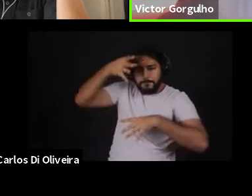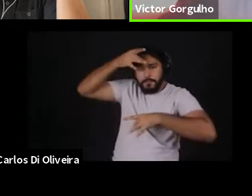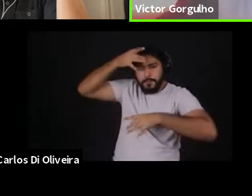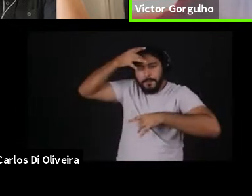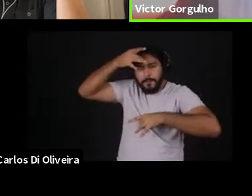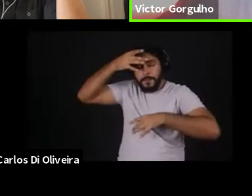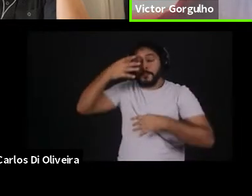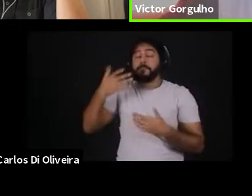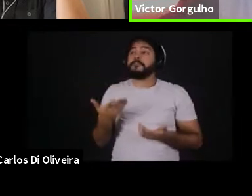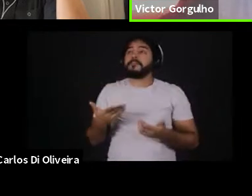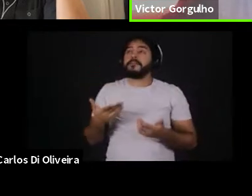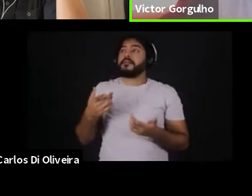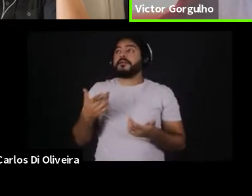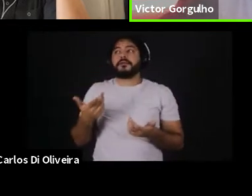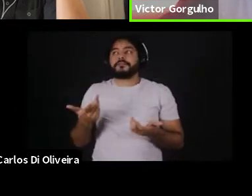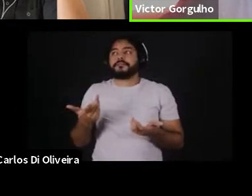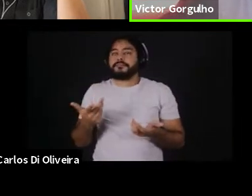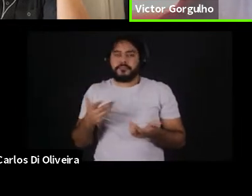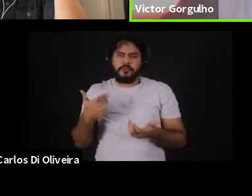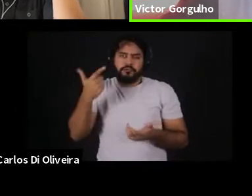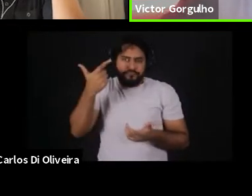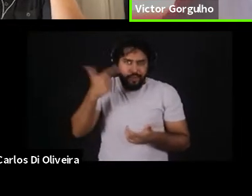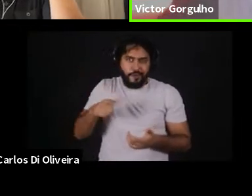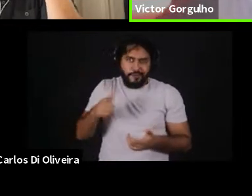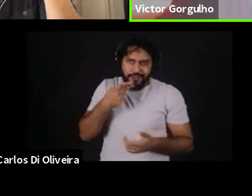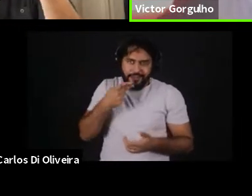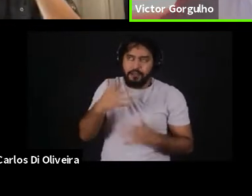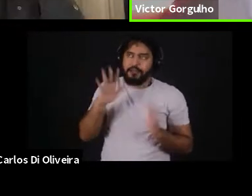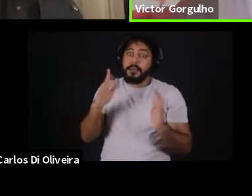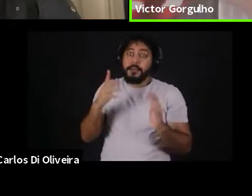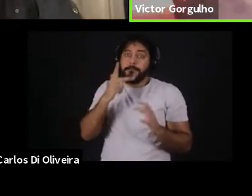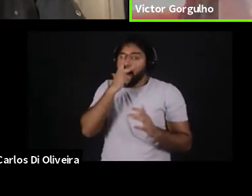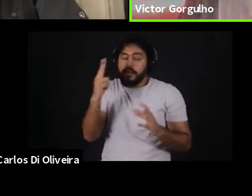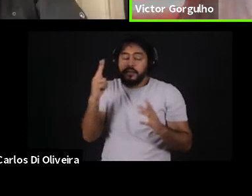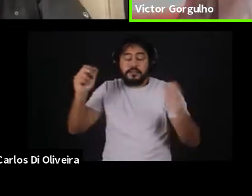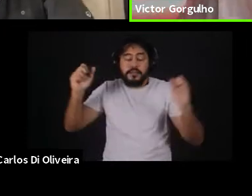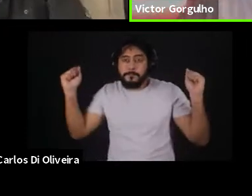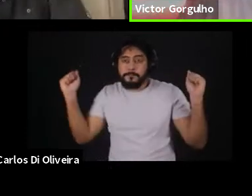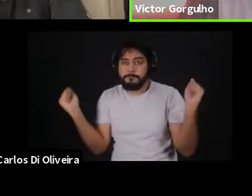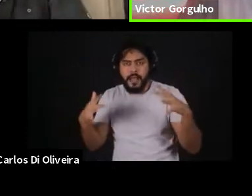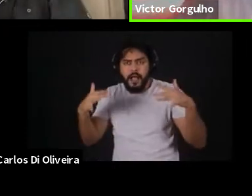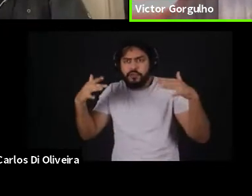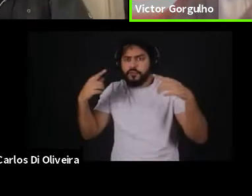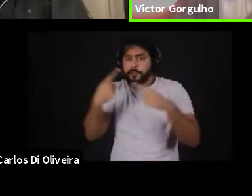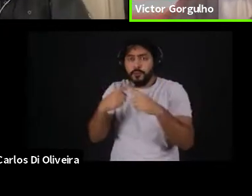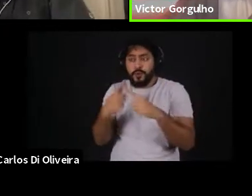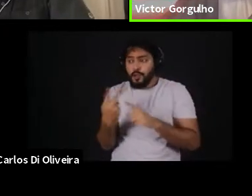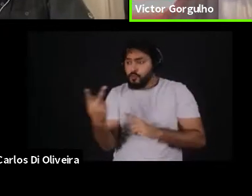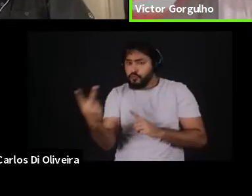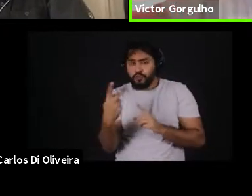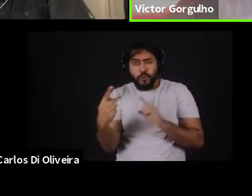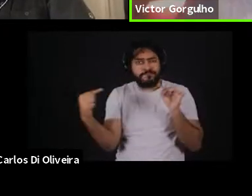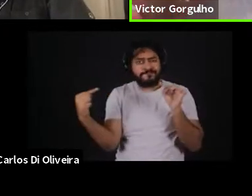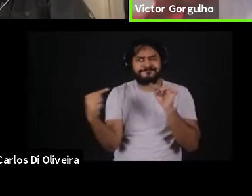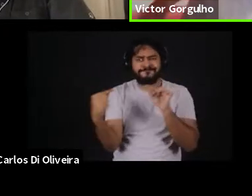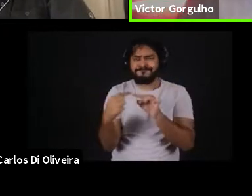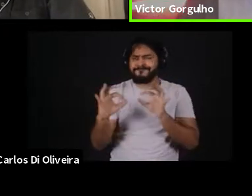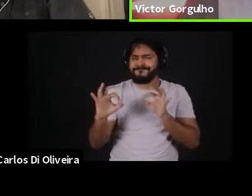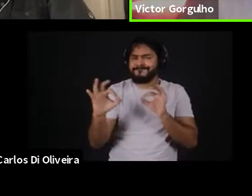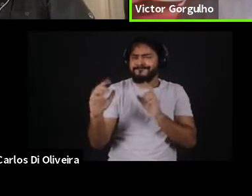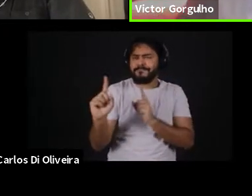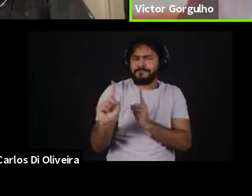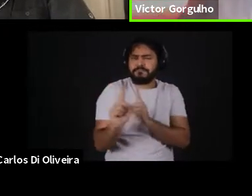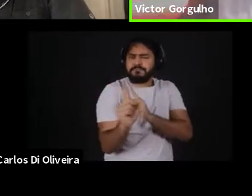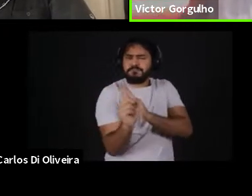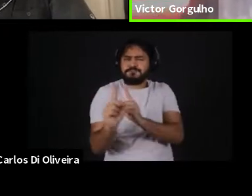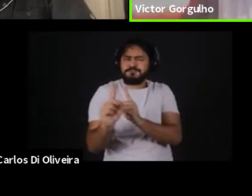volto a dizer, algo que eu acho que parece realmente mágico, assim, numa cumplicidade entre os dois, a partir de uma negociação